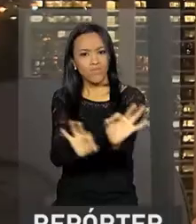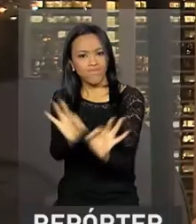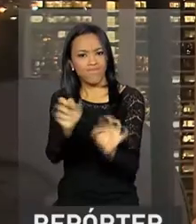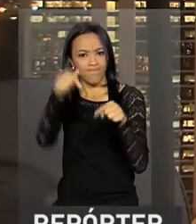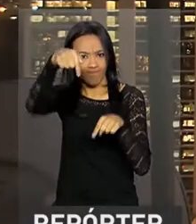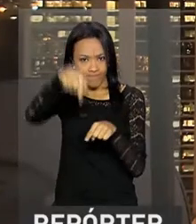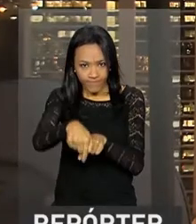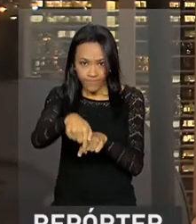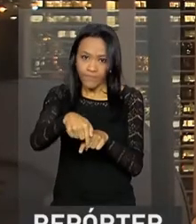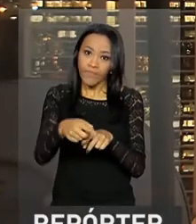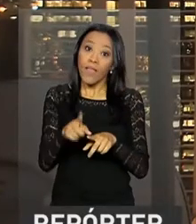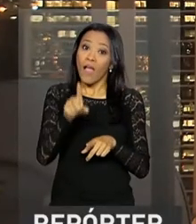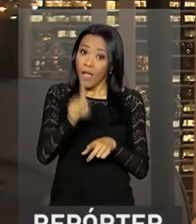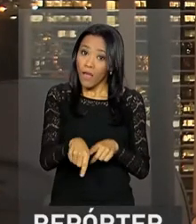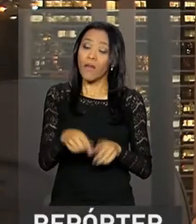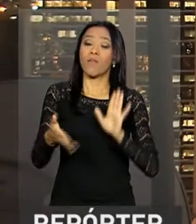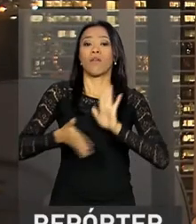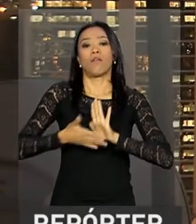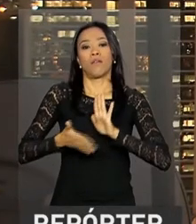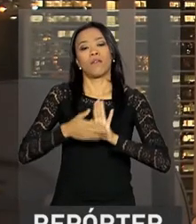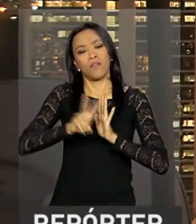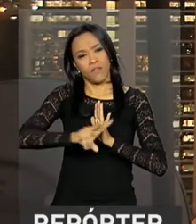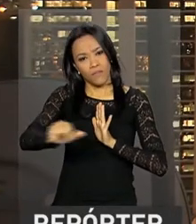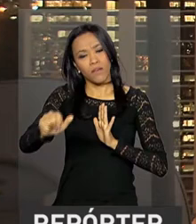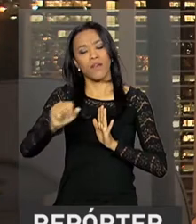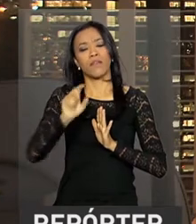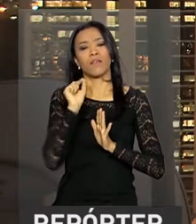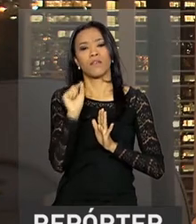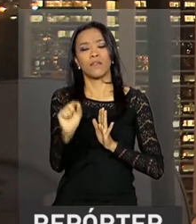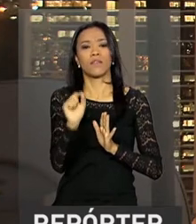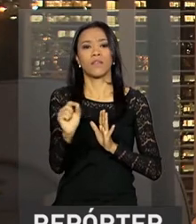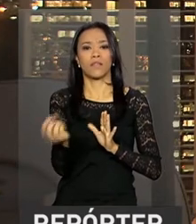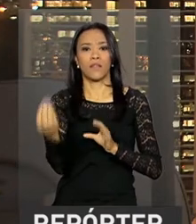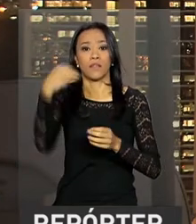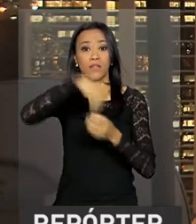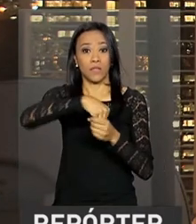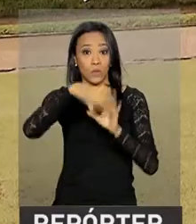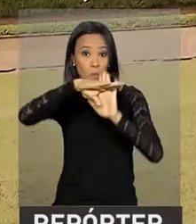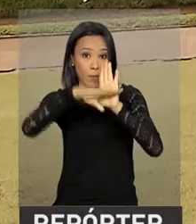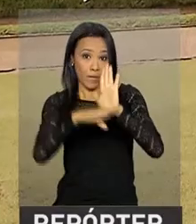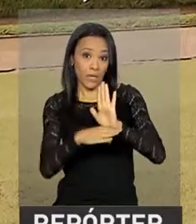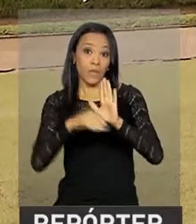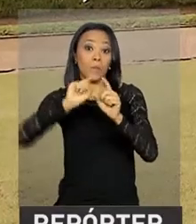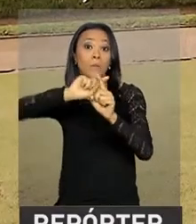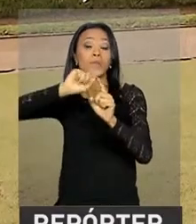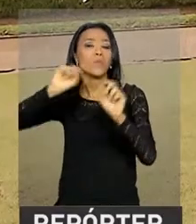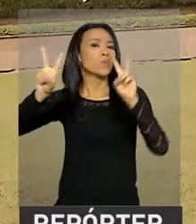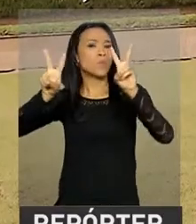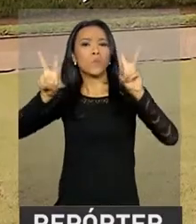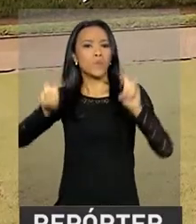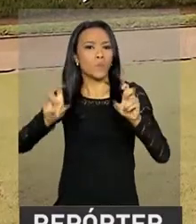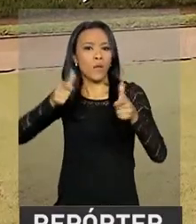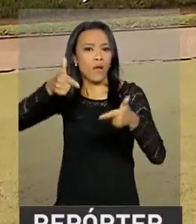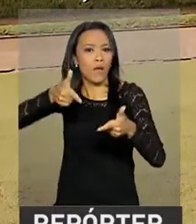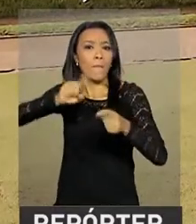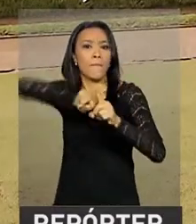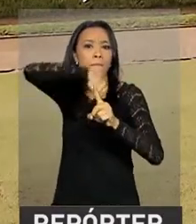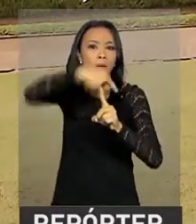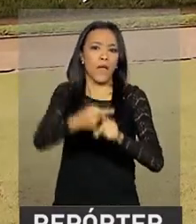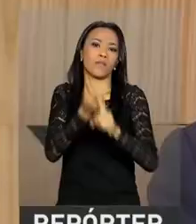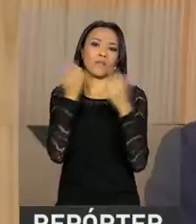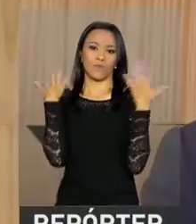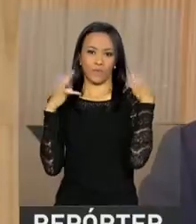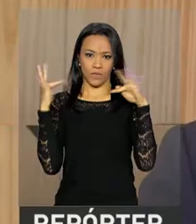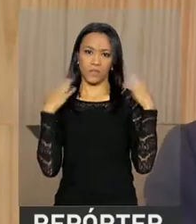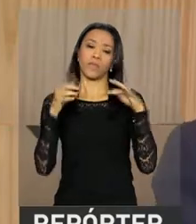essa é uma das medidas que devem fazer parte do plano mais turismo que está sendo desenvolvido pelo governo federal